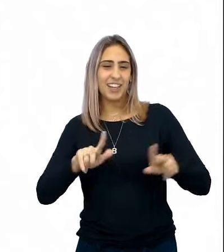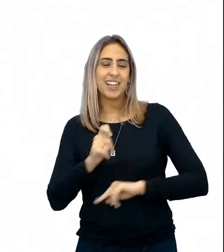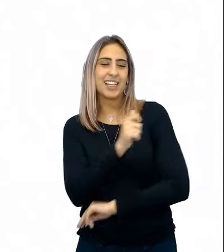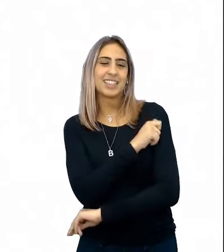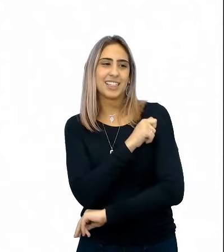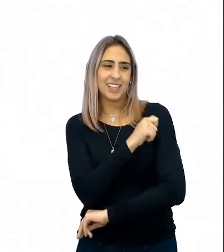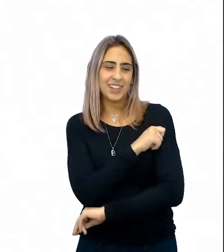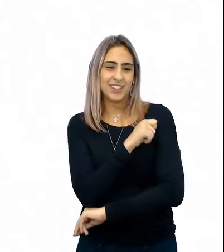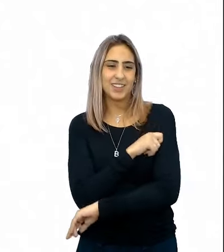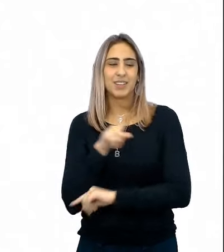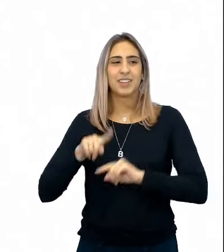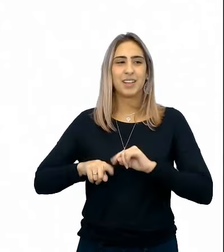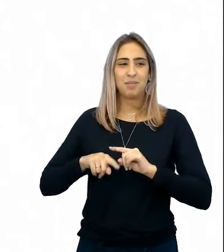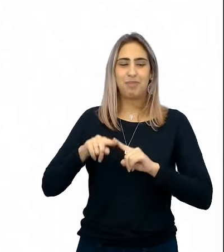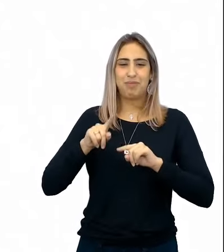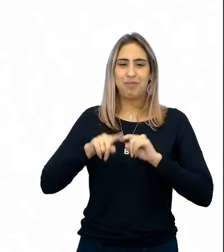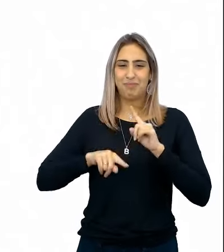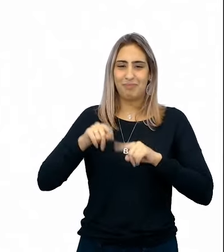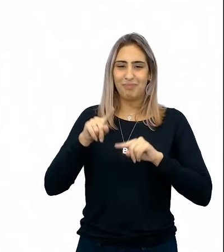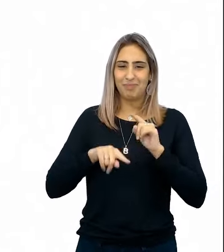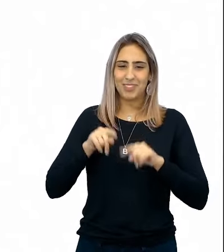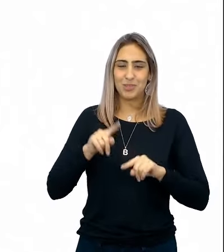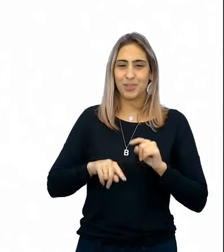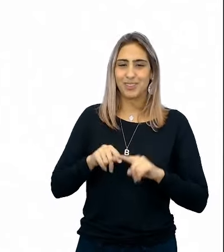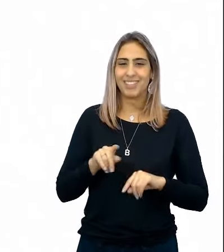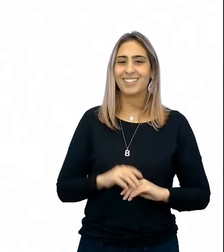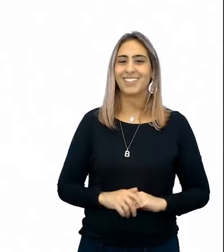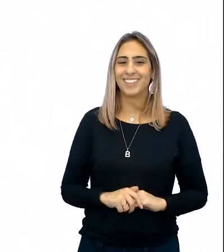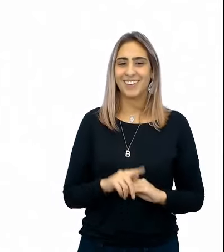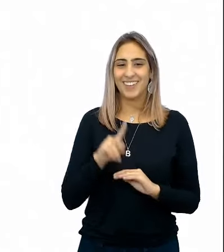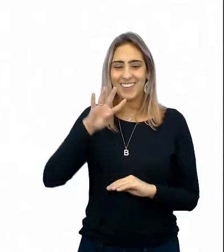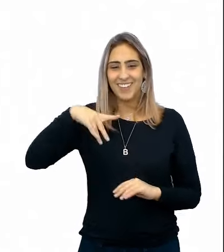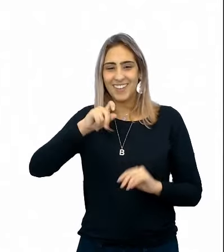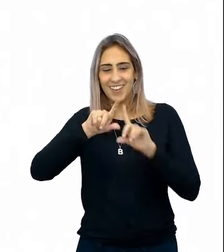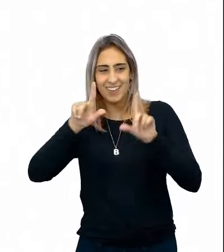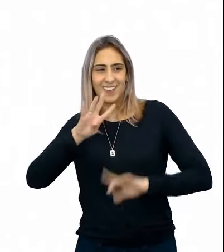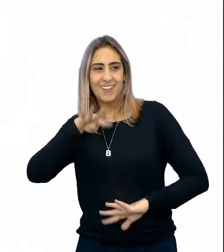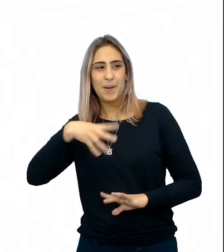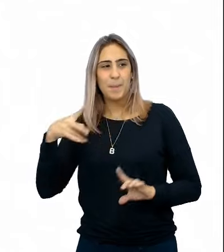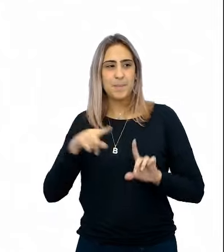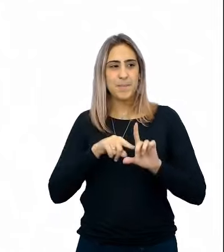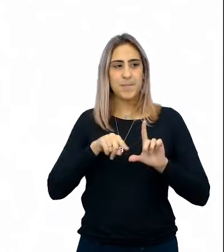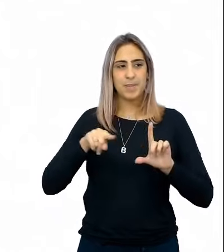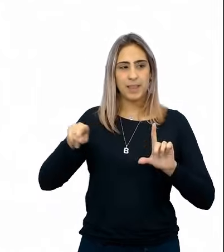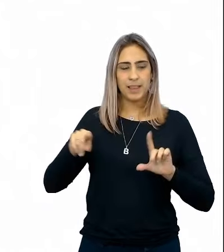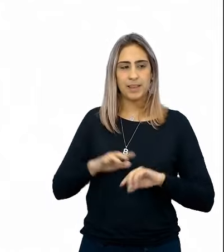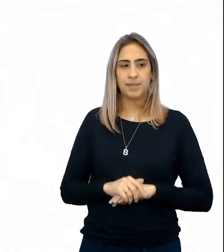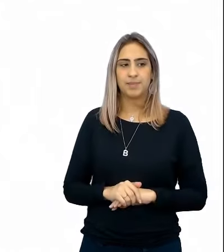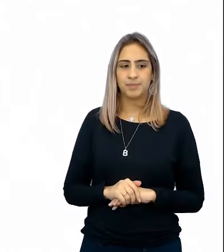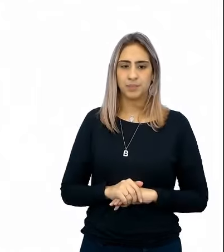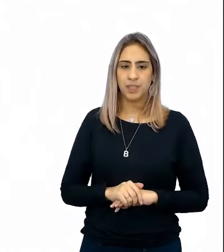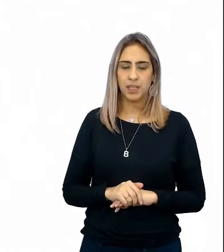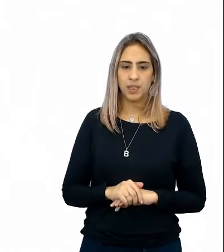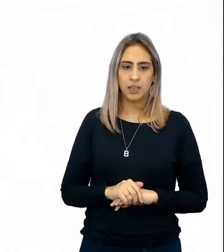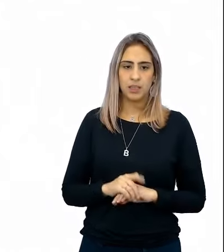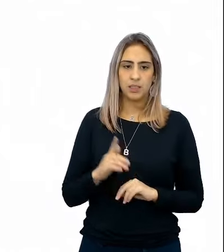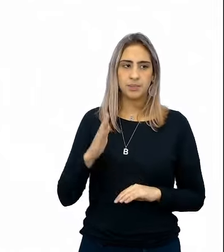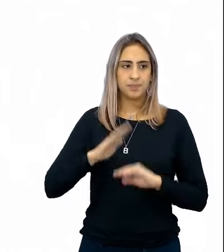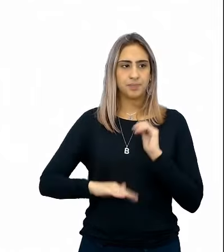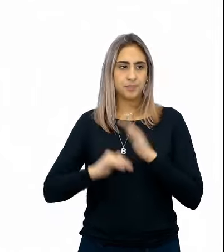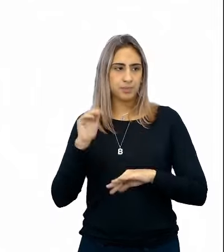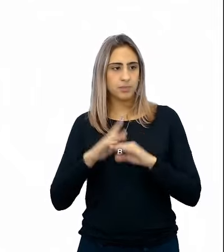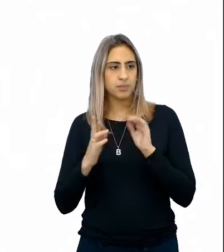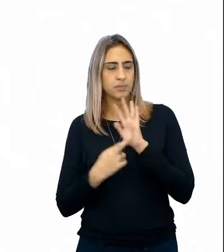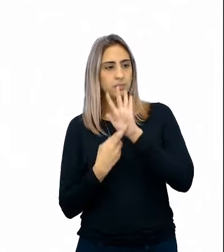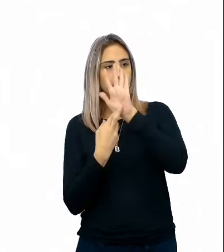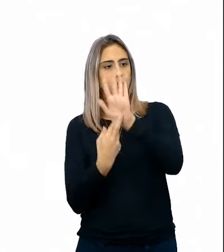aulas dentro do material Aprender Sempre que fazem uso de tabelas e gráficos. E muitas vezes as habilidades relacionadas